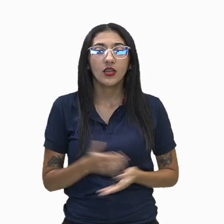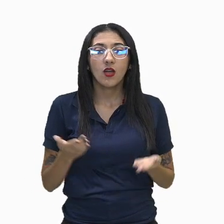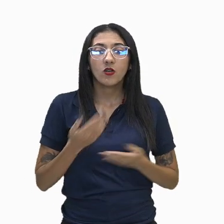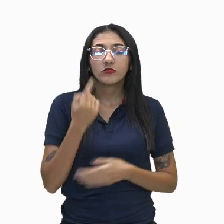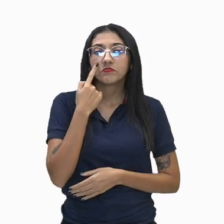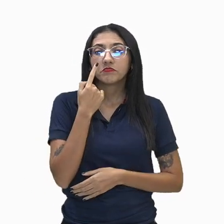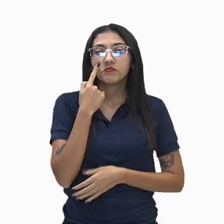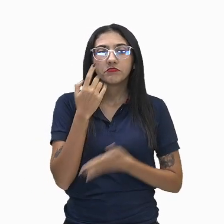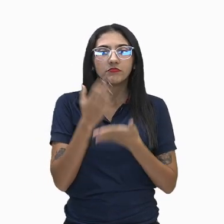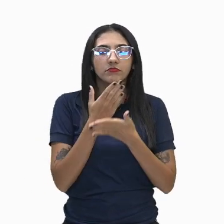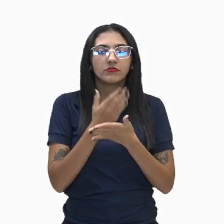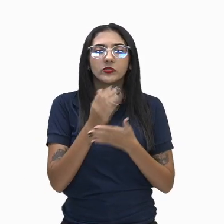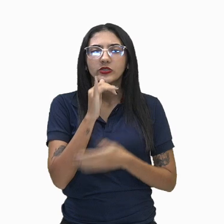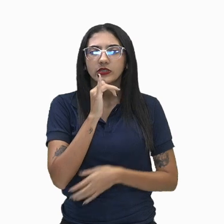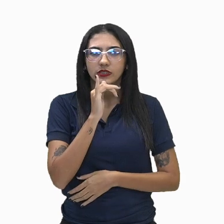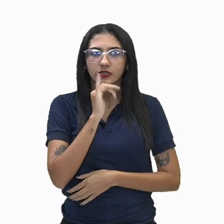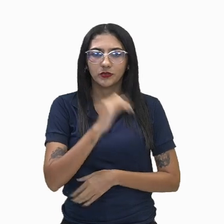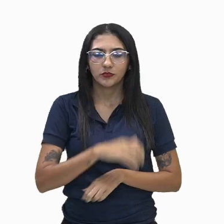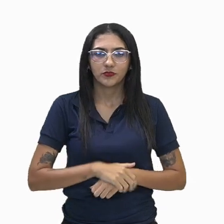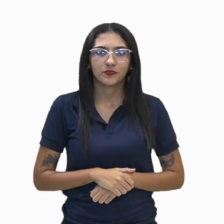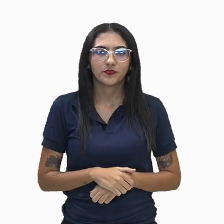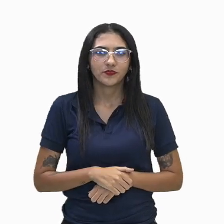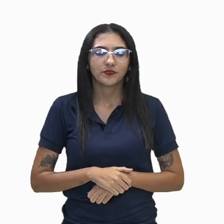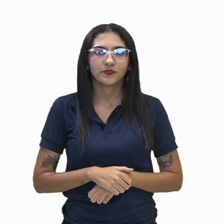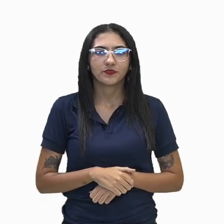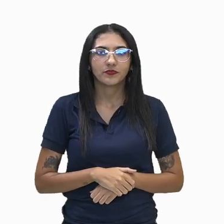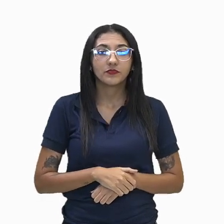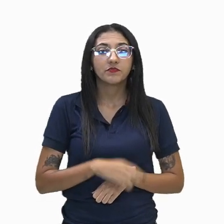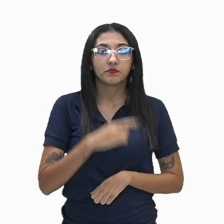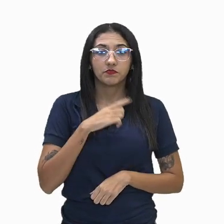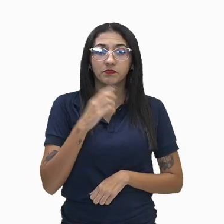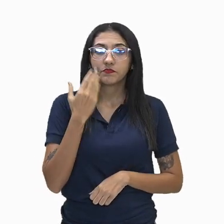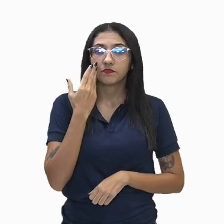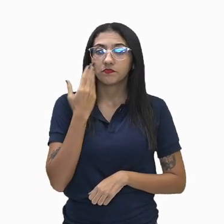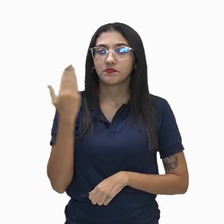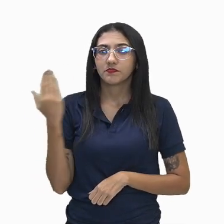de rituais. Por exemplo, nós temos o ritual do